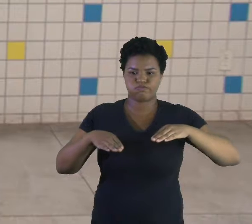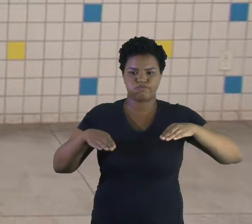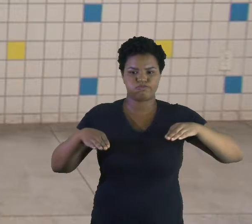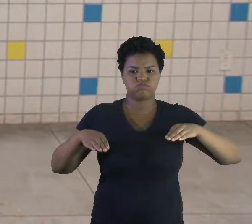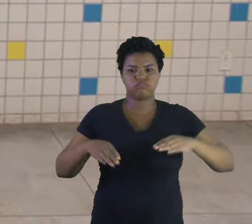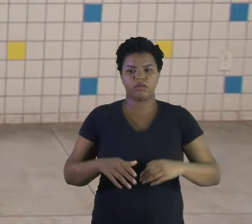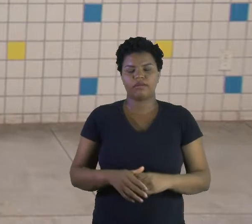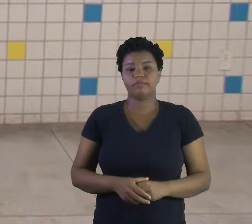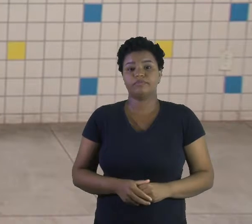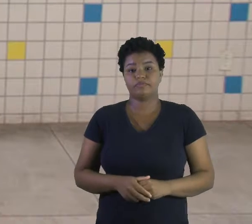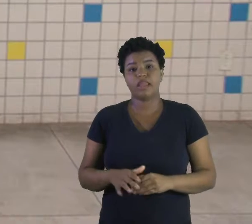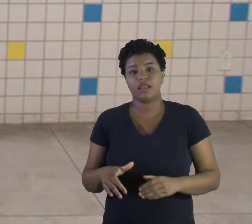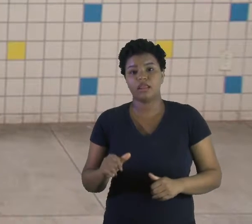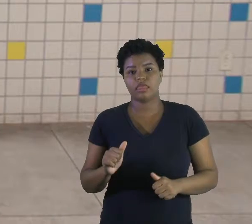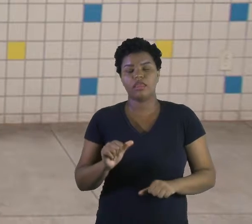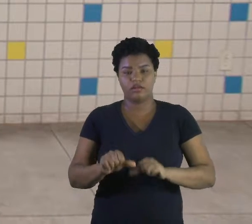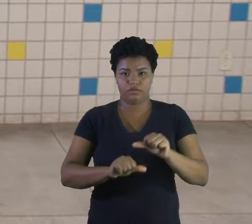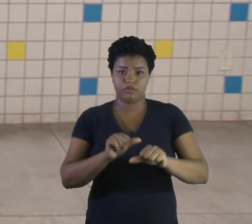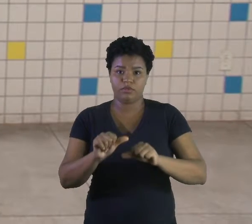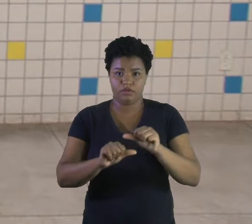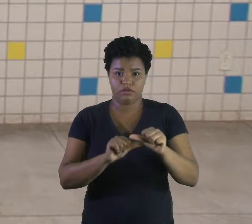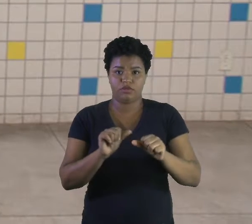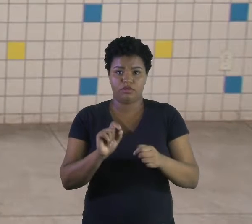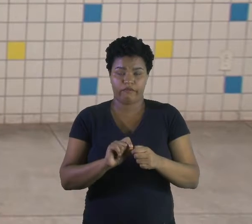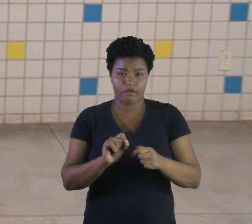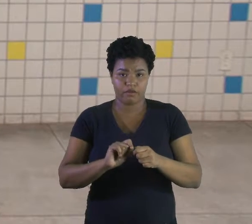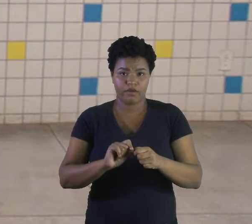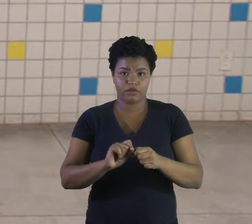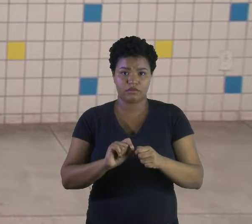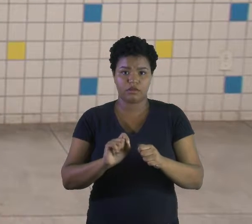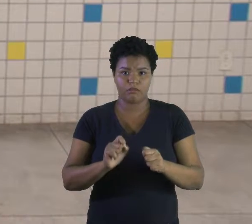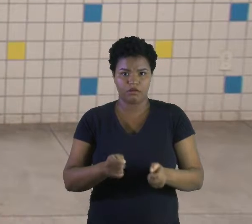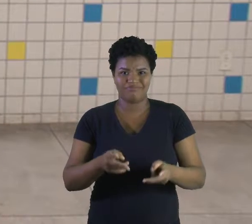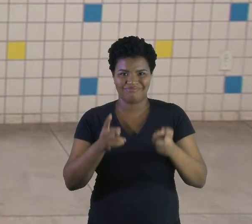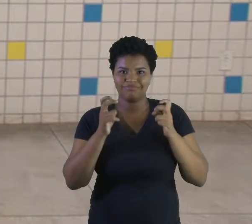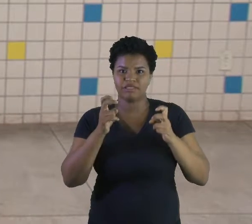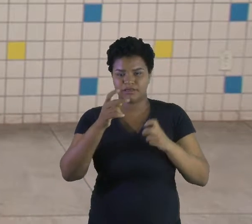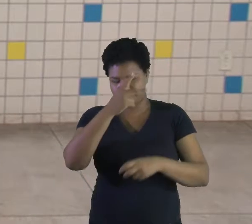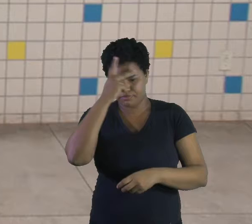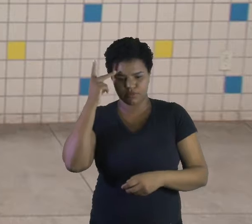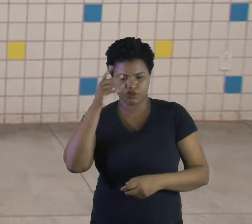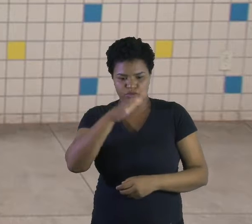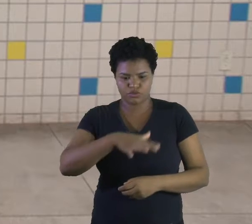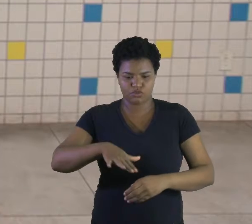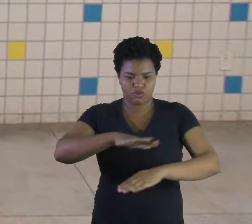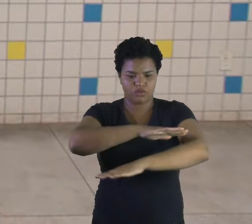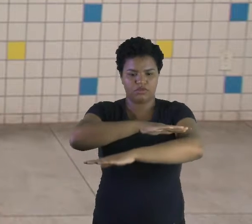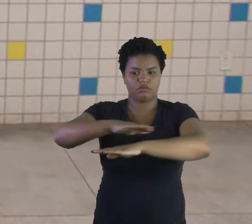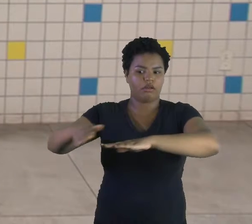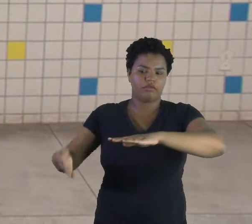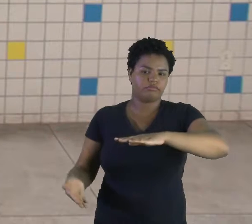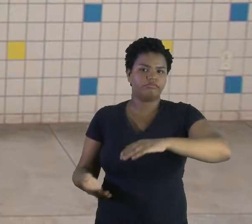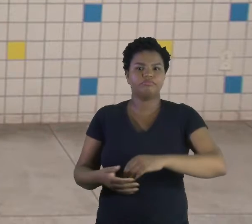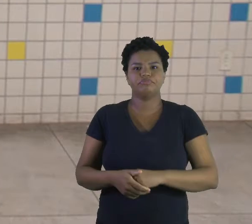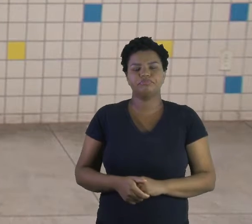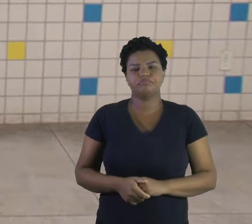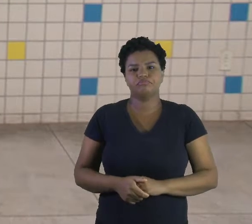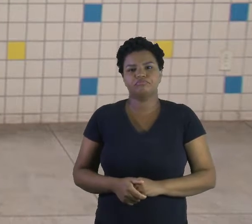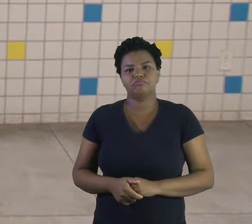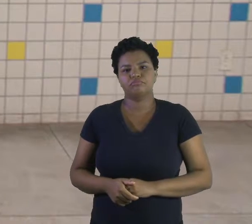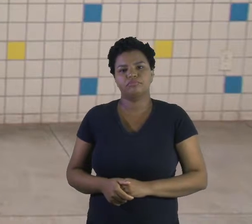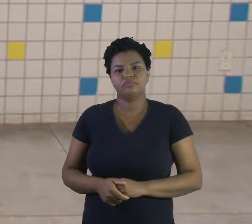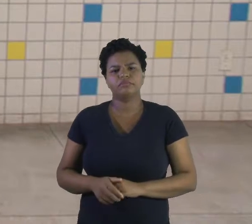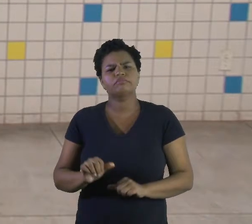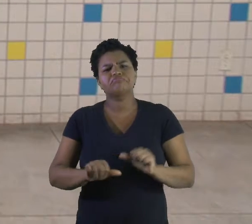exerce transformações que podem ser diretamente percebidas pelas pessoas na superfície terrestre. Que transformações